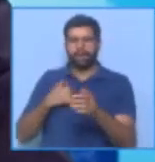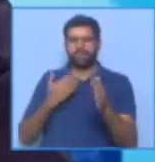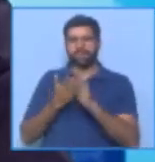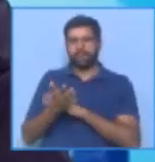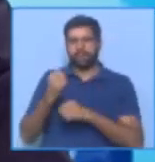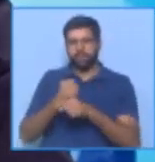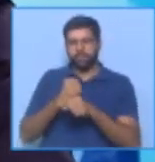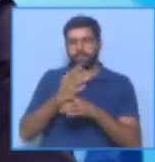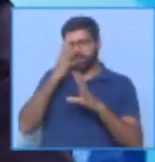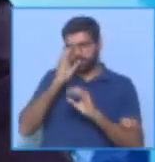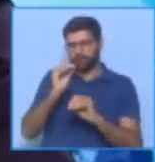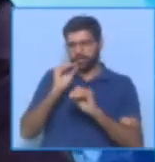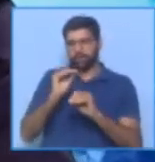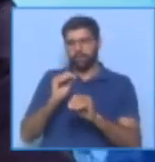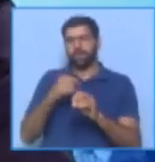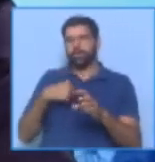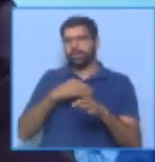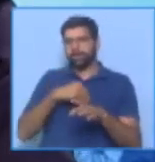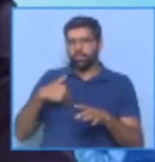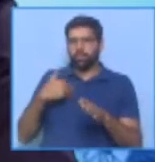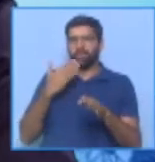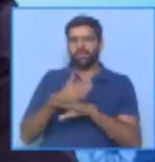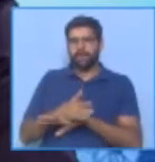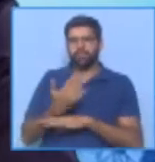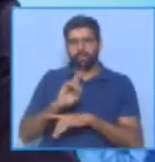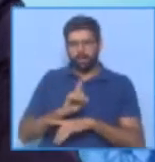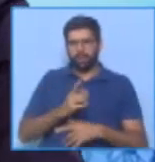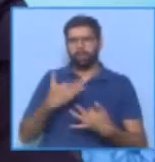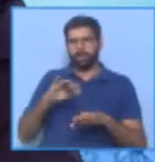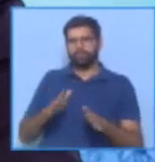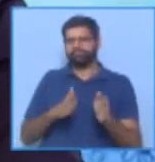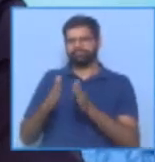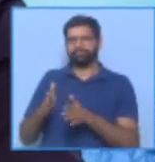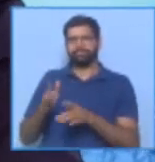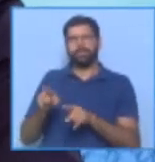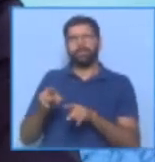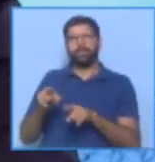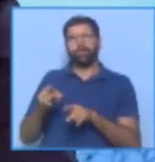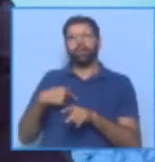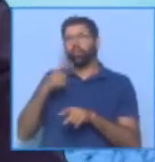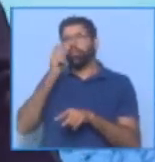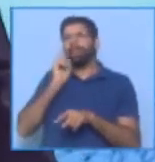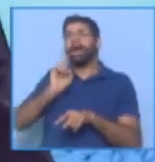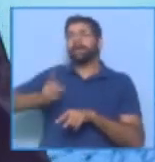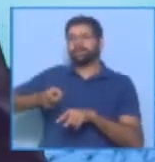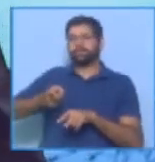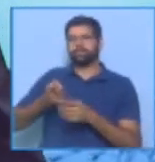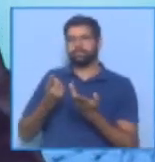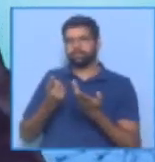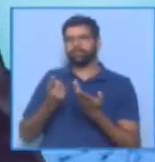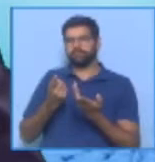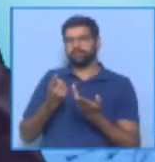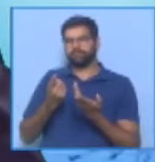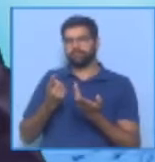trabalho, à educação, aos bens de saúde, etc., mas sim uma nova resposta à pergunta ao que é o homem, marcada